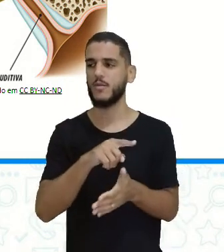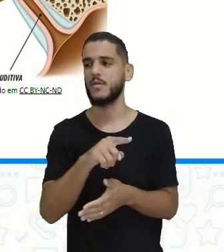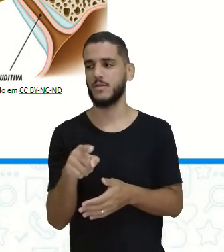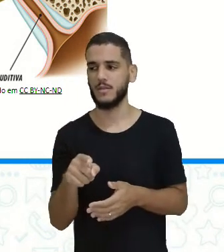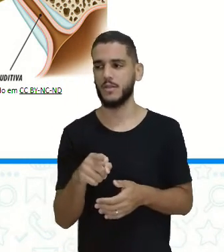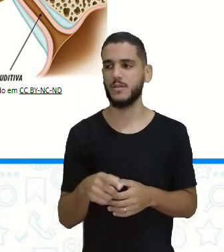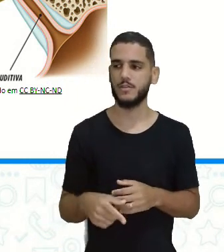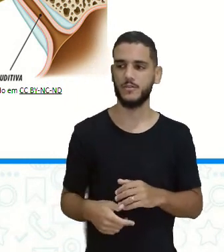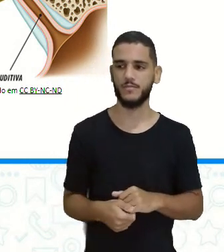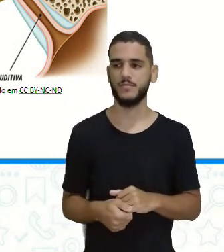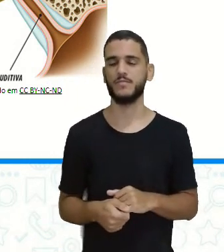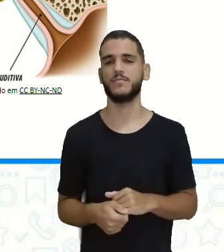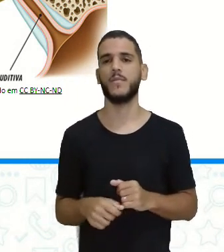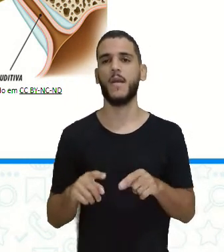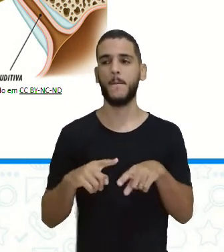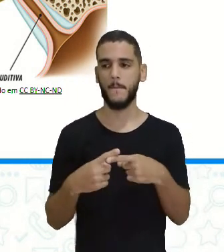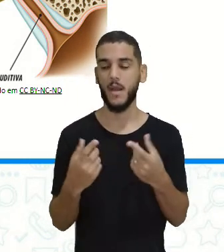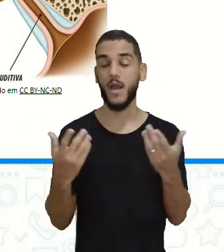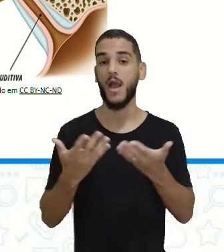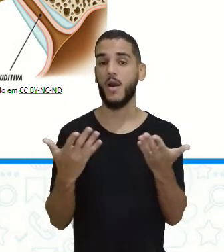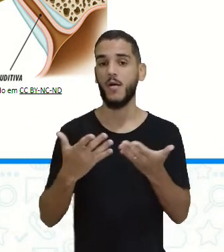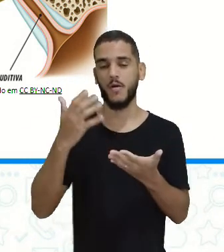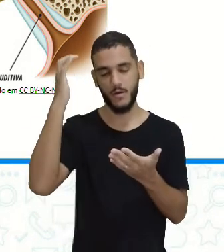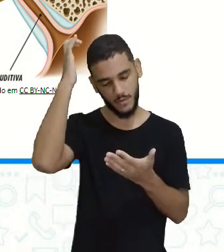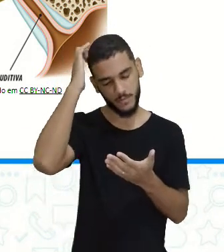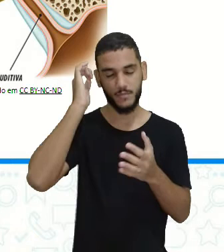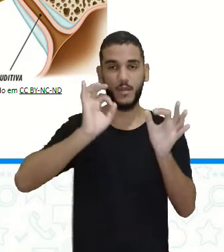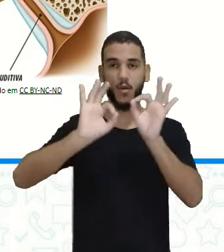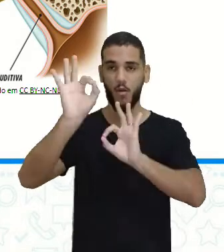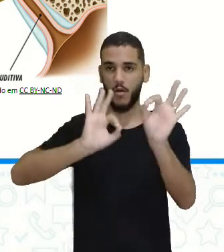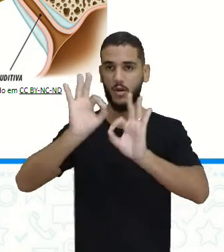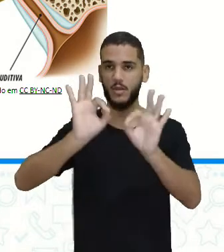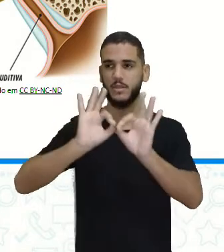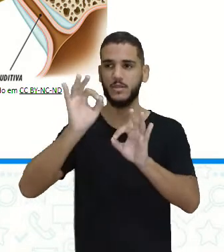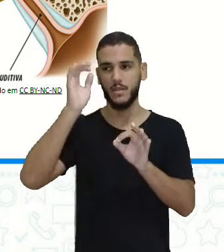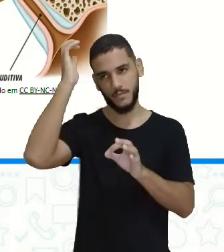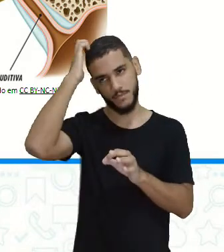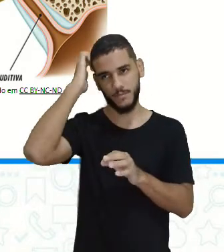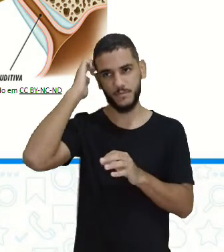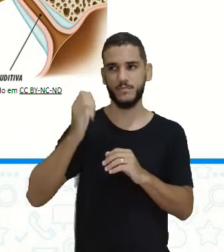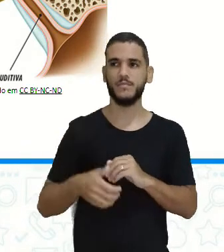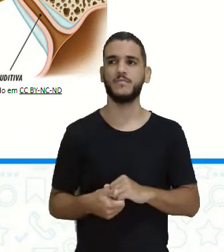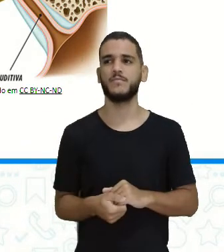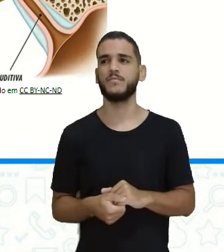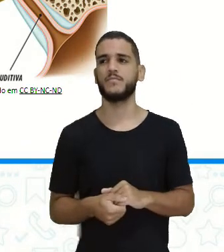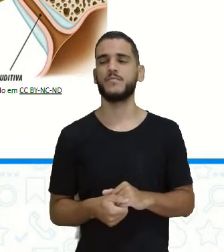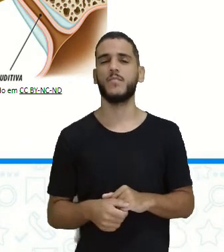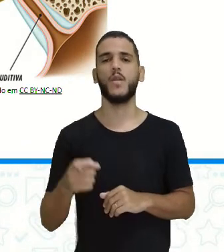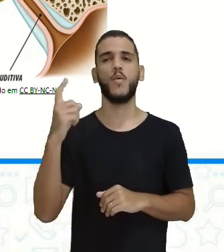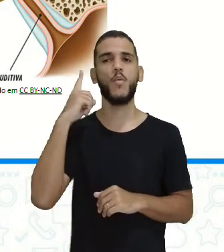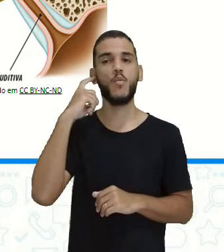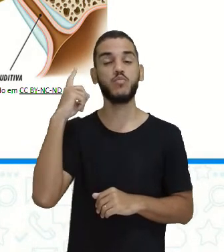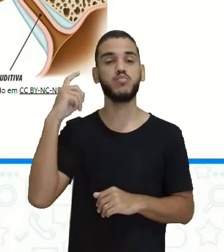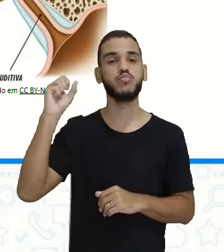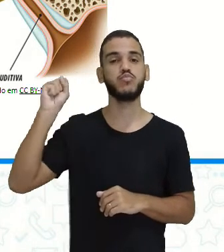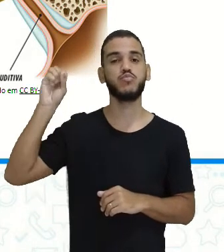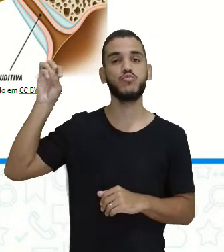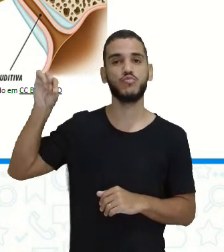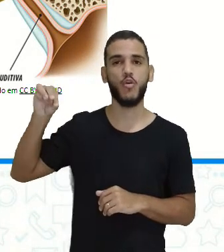eu vou falar de forma mais organizada agora, tá bom? Então, vê só. O som